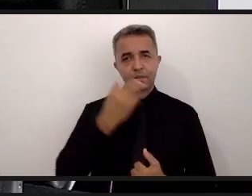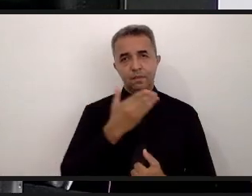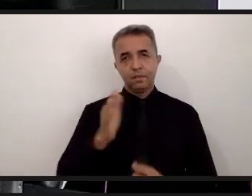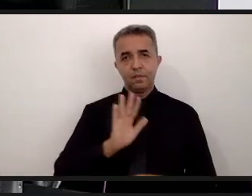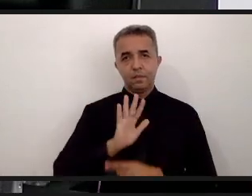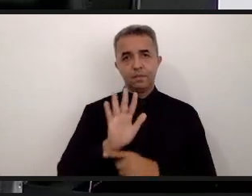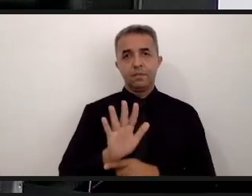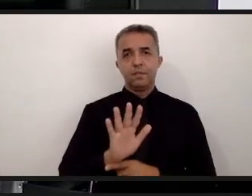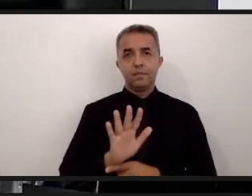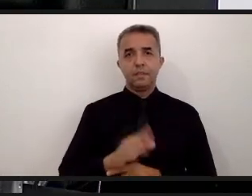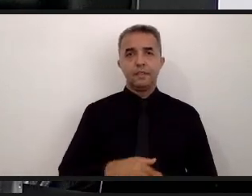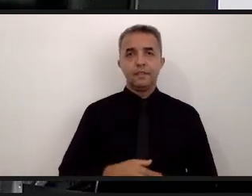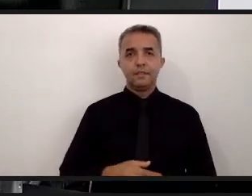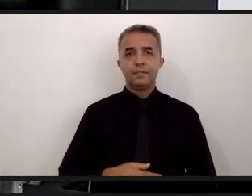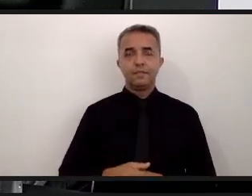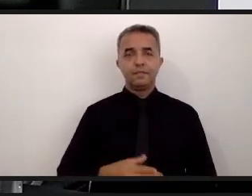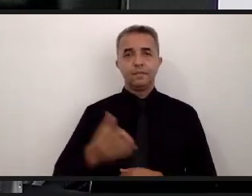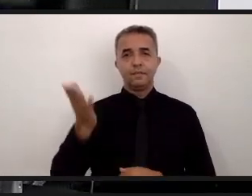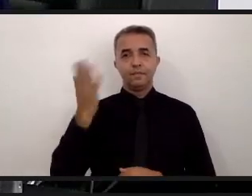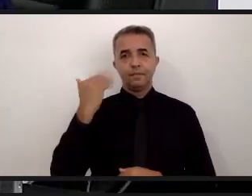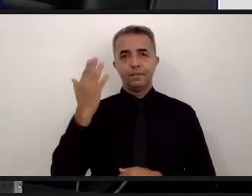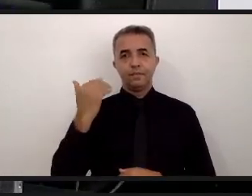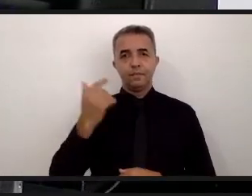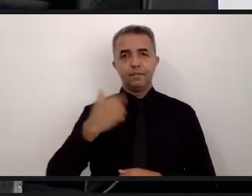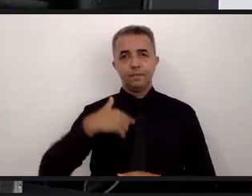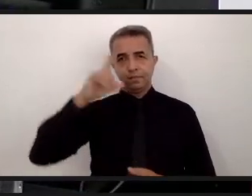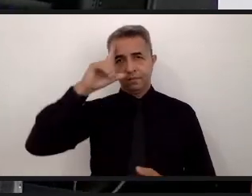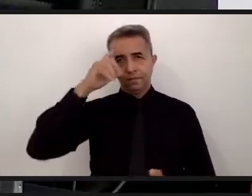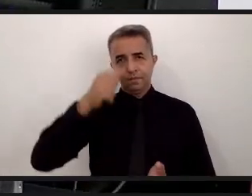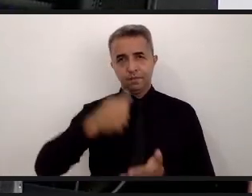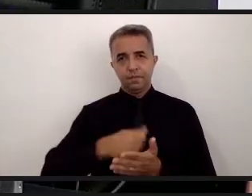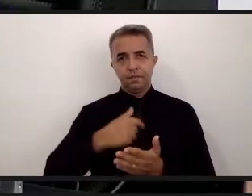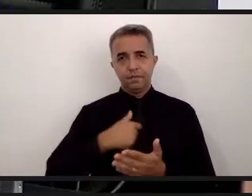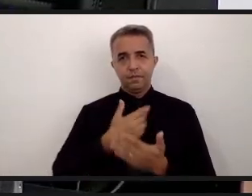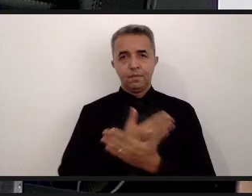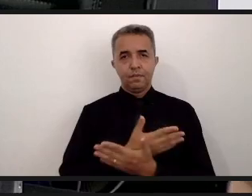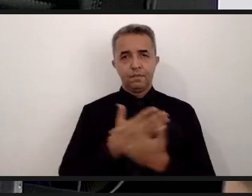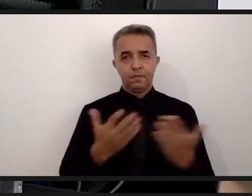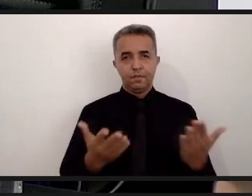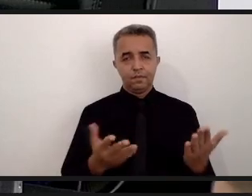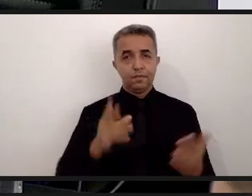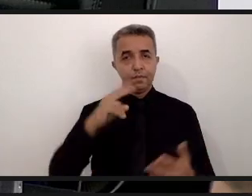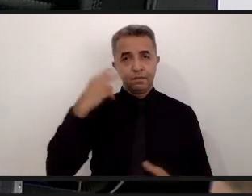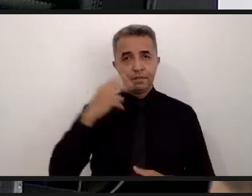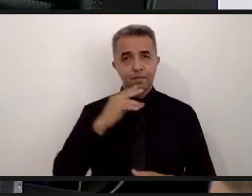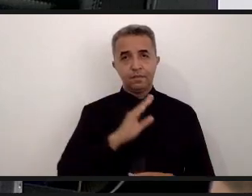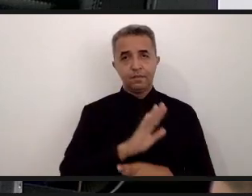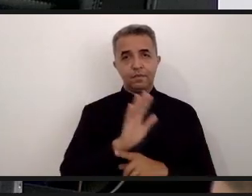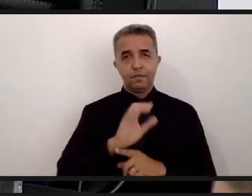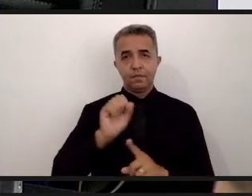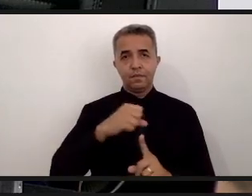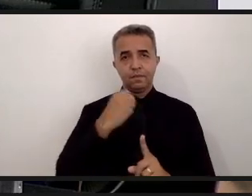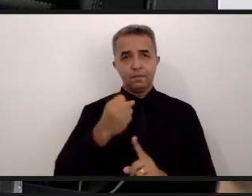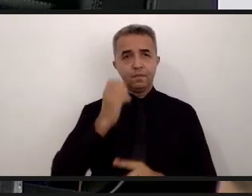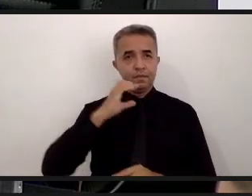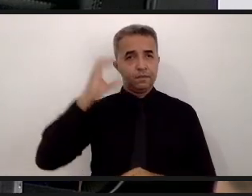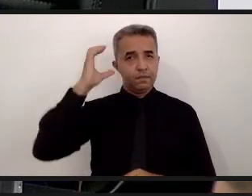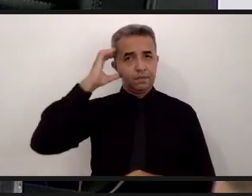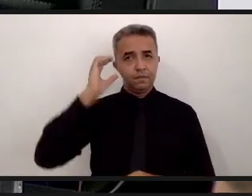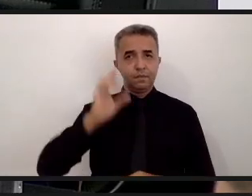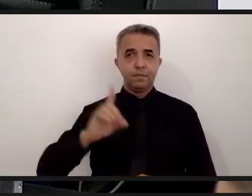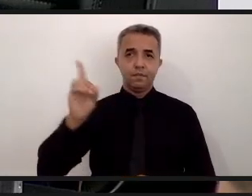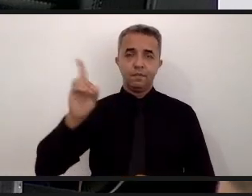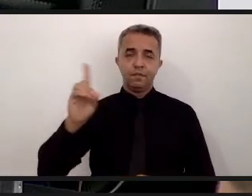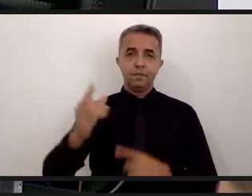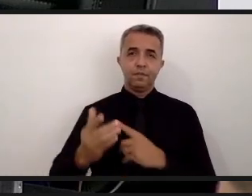eu decidi que um dia ia colocar meu nome à disposição da sociedade cuiabana, e Deus me presenteou de